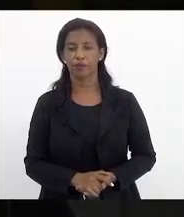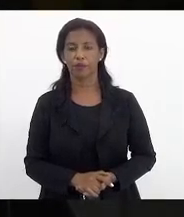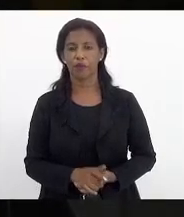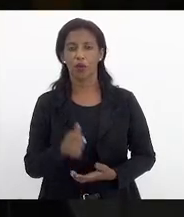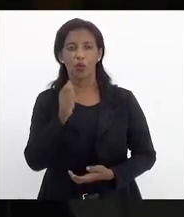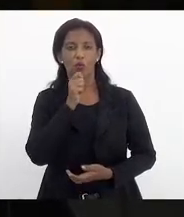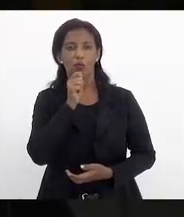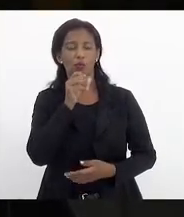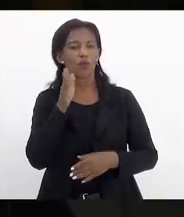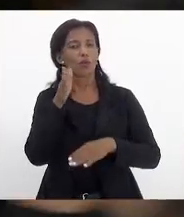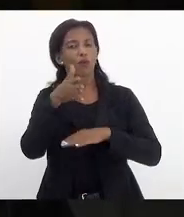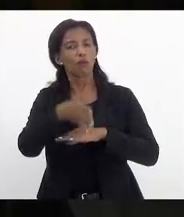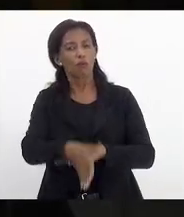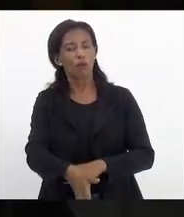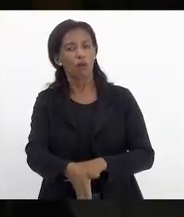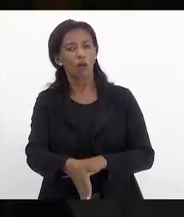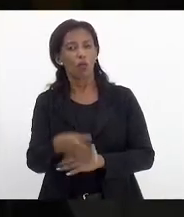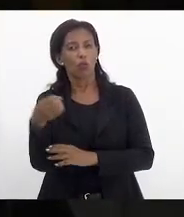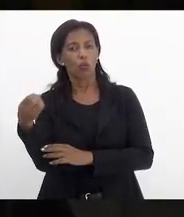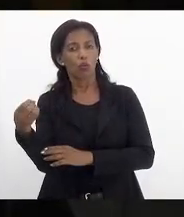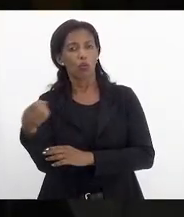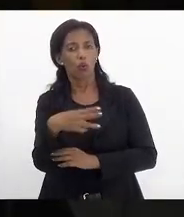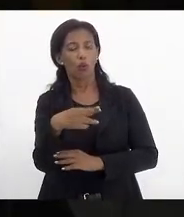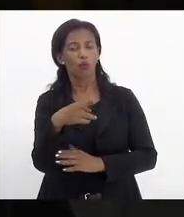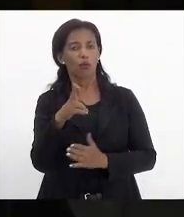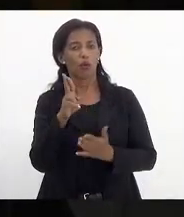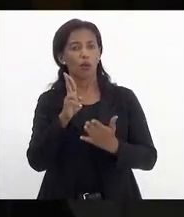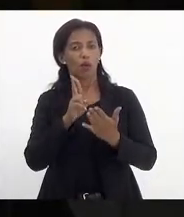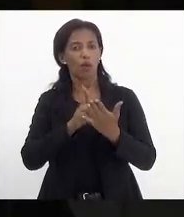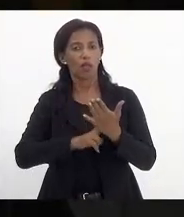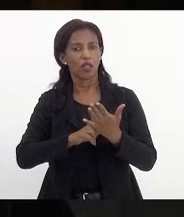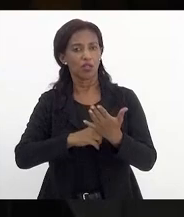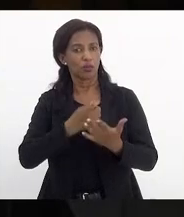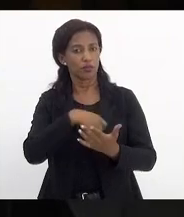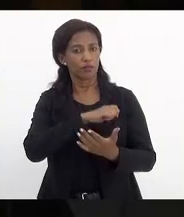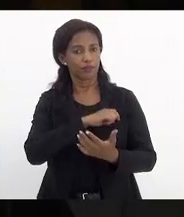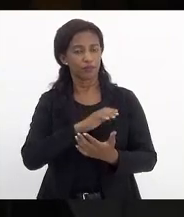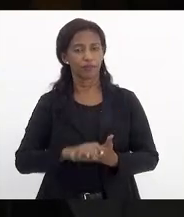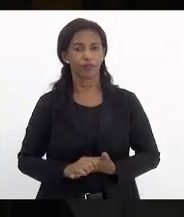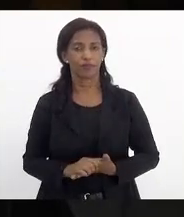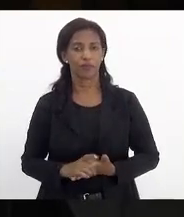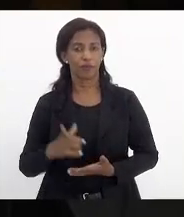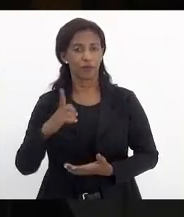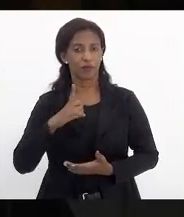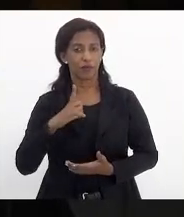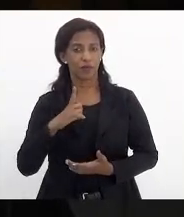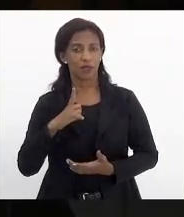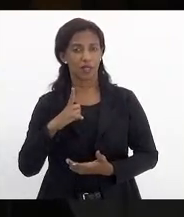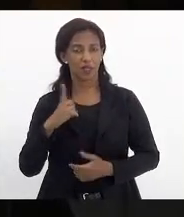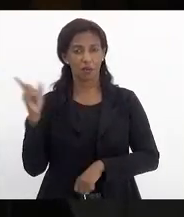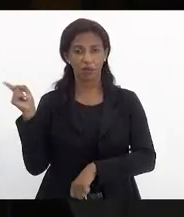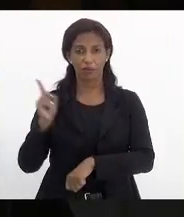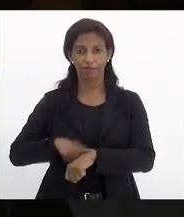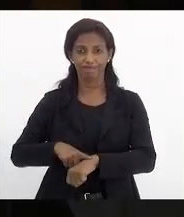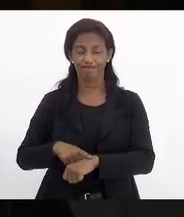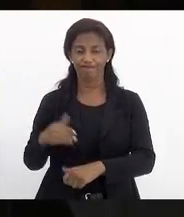não entrarmos no novo regime de recuperação fiscal, teremos que de